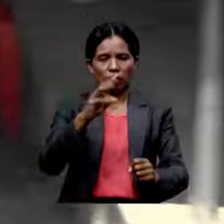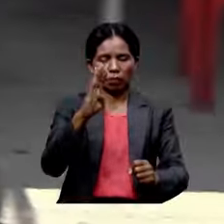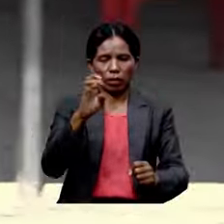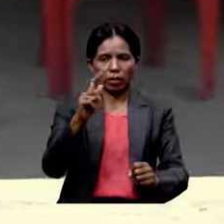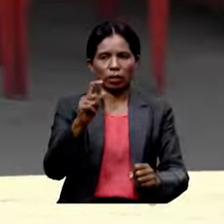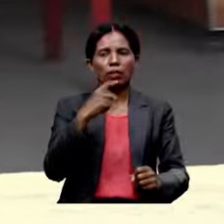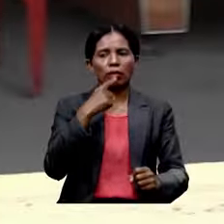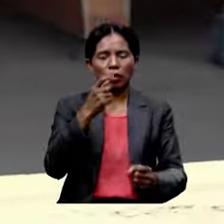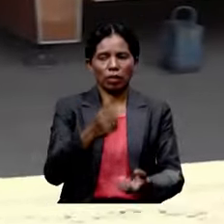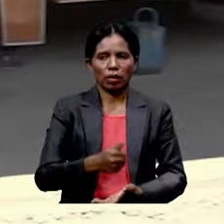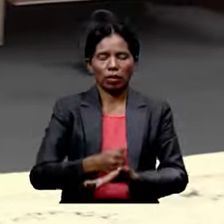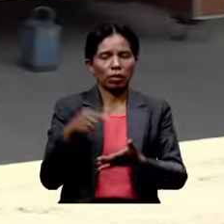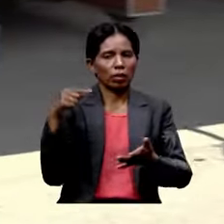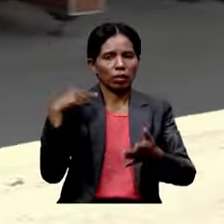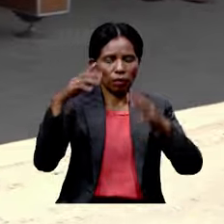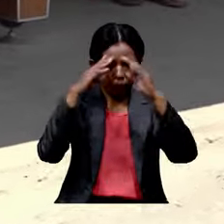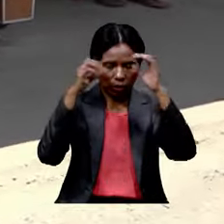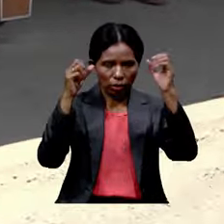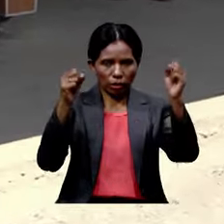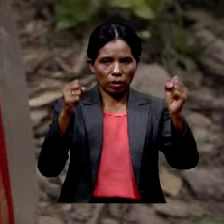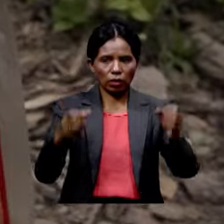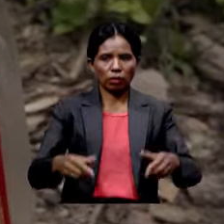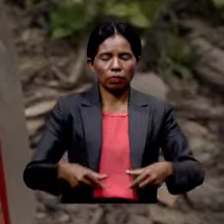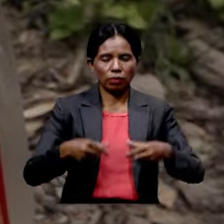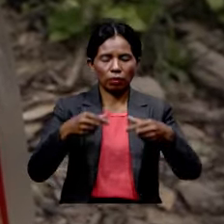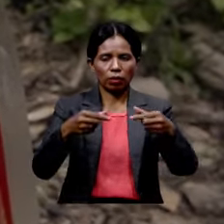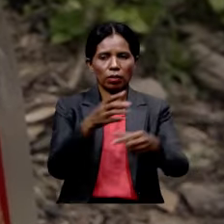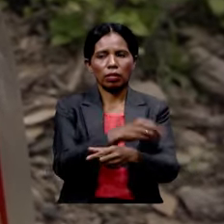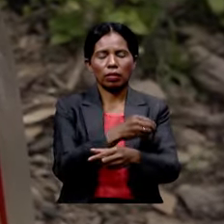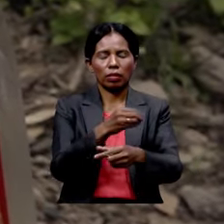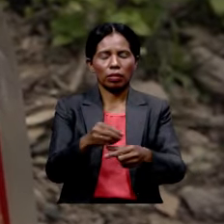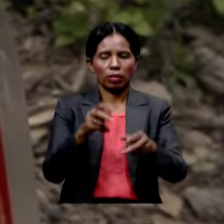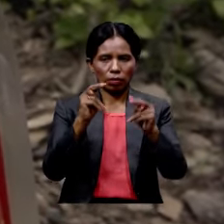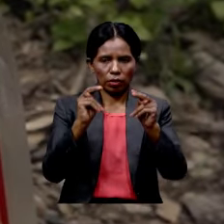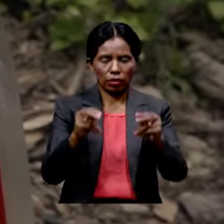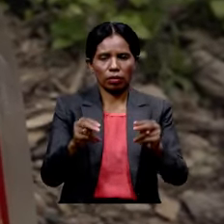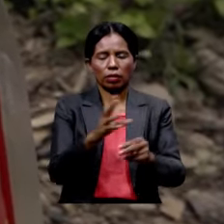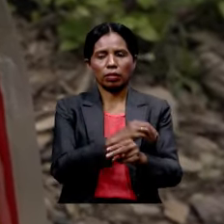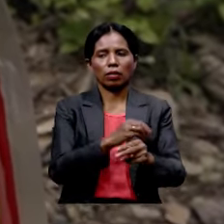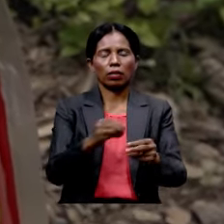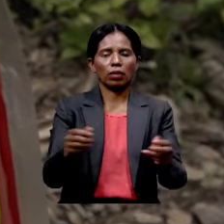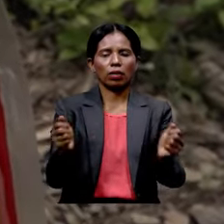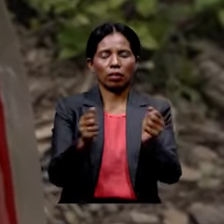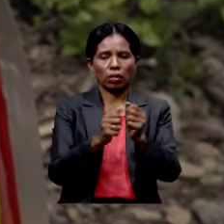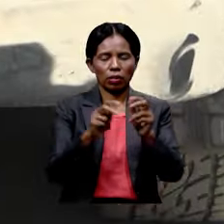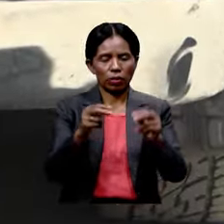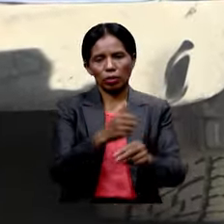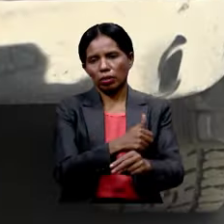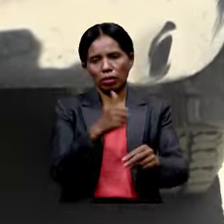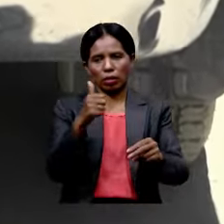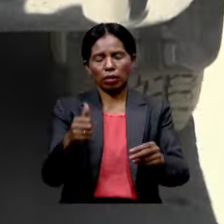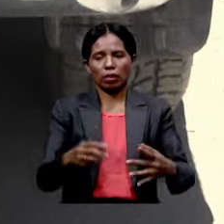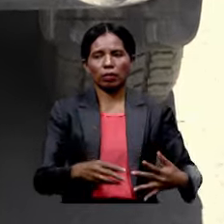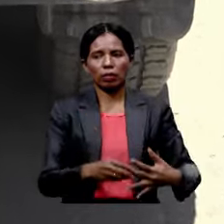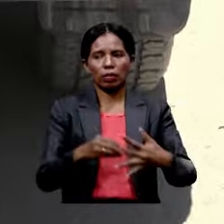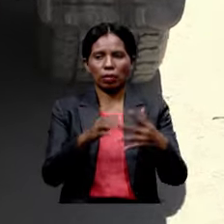Hateten, apoio nebe Gabinete Presidência da República oferece ne, além de necessidade básica, abrazem mos ho necessidade de siracelo,